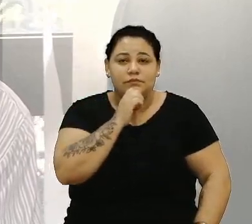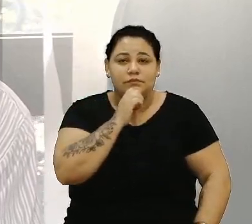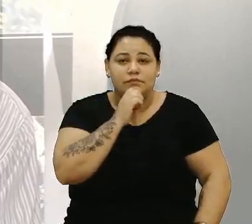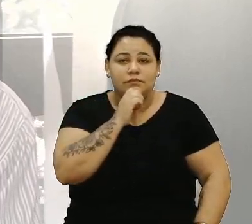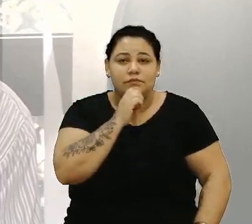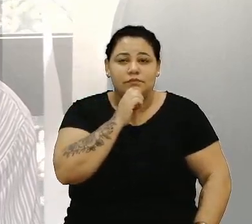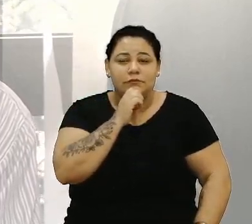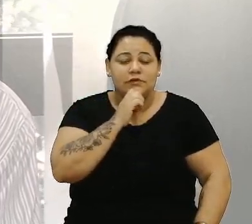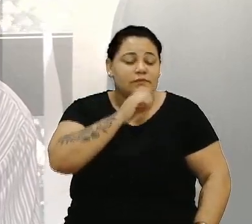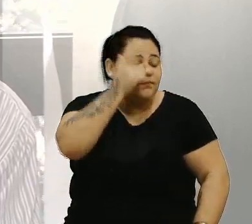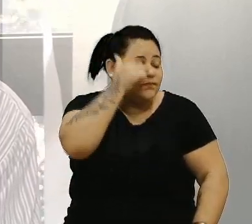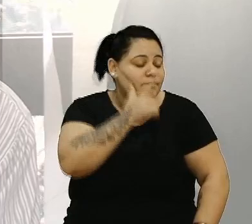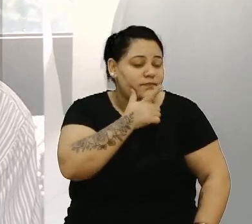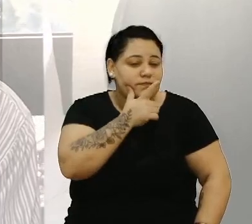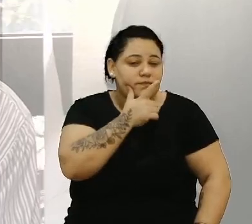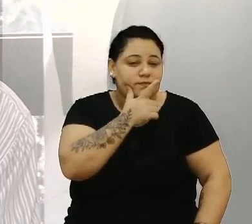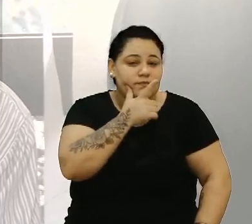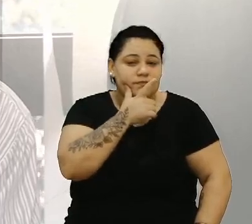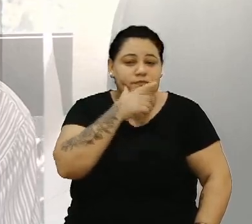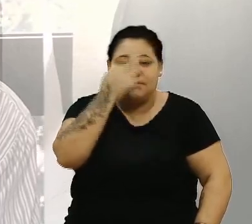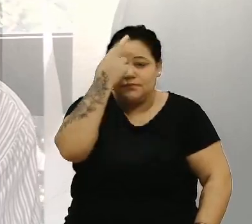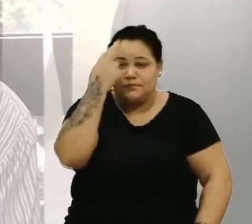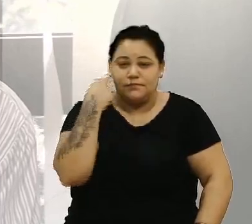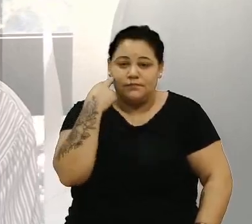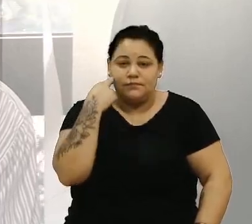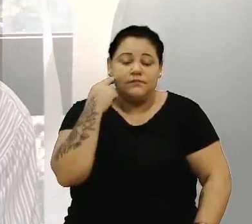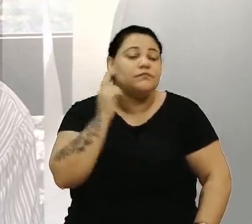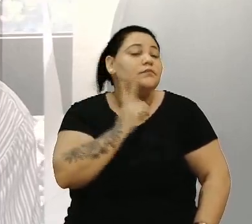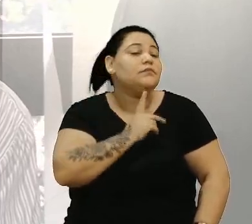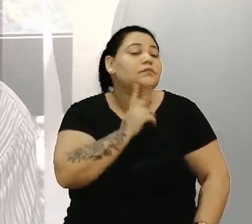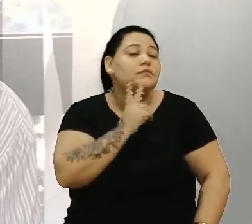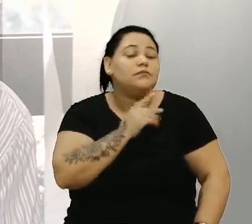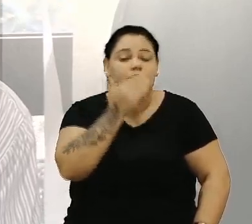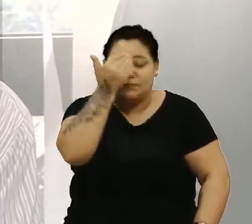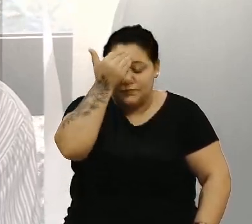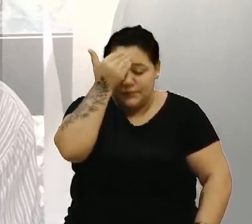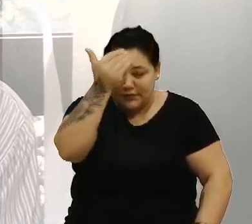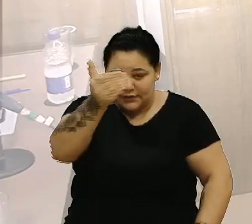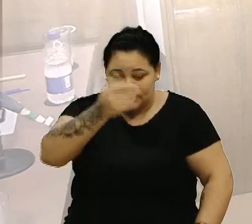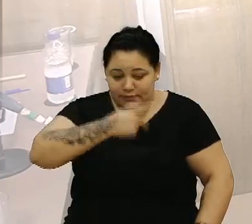Carenhato, vereador Rafael Bueno e vereador Renato Oliveira. Muito obrigado, senhora presidente.